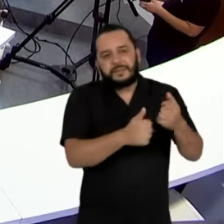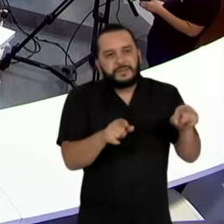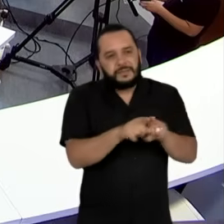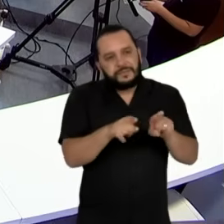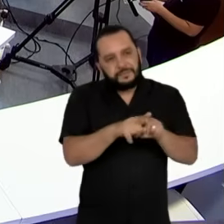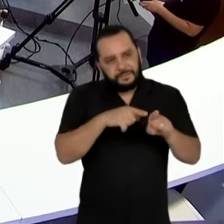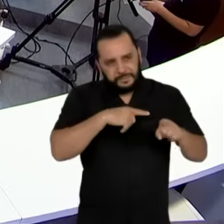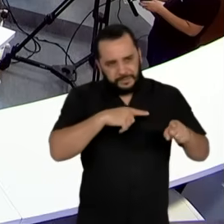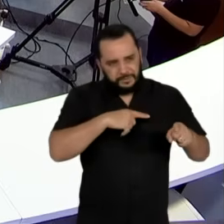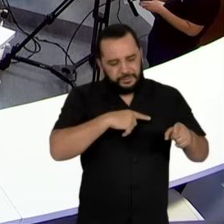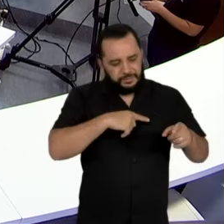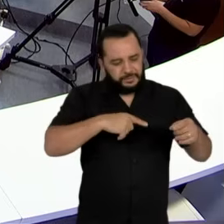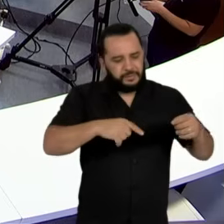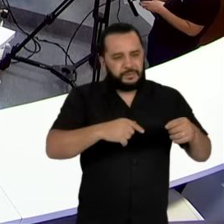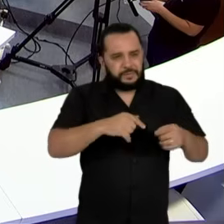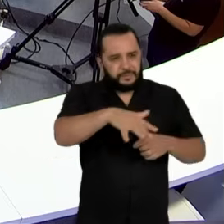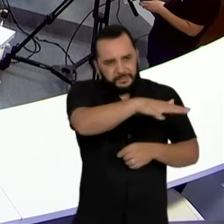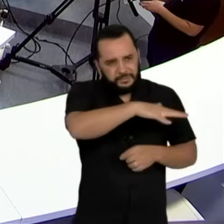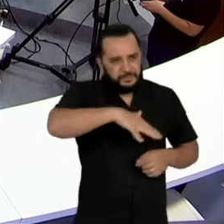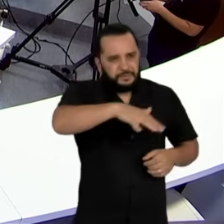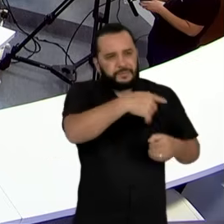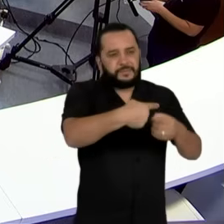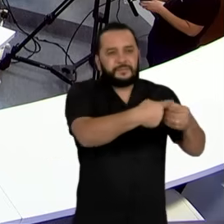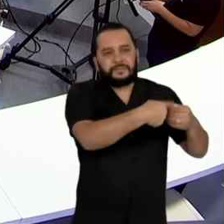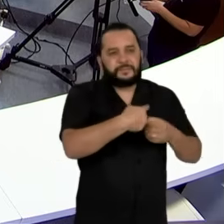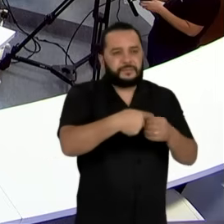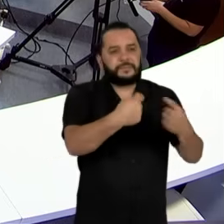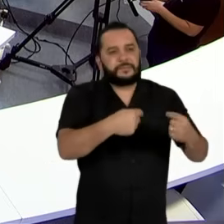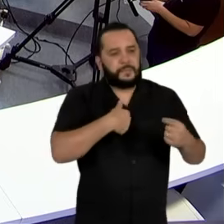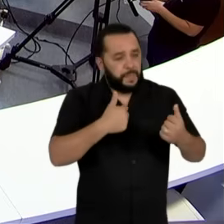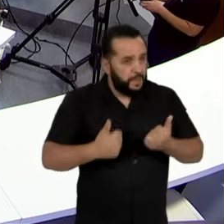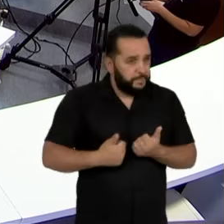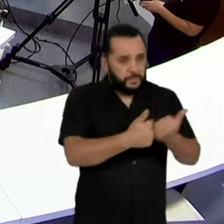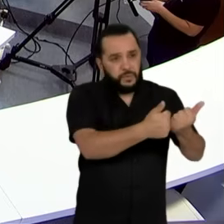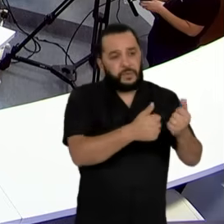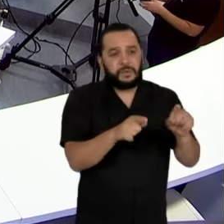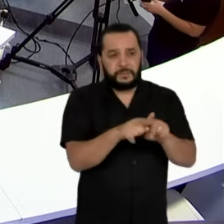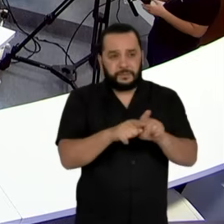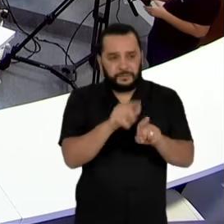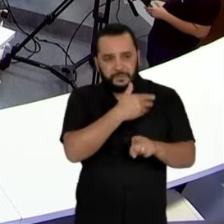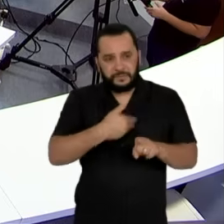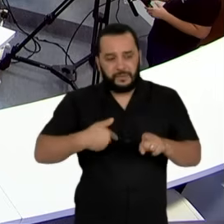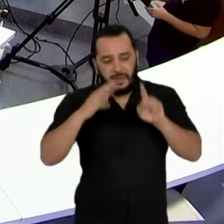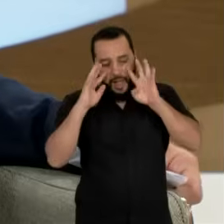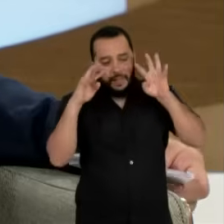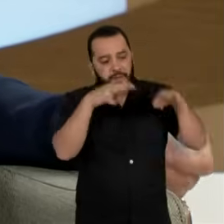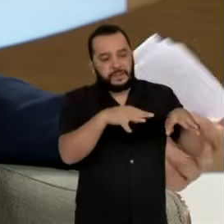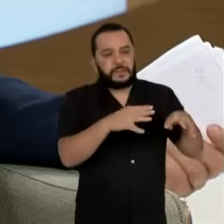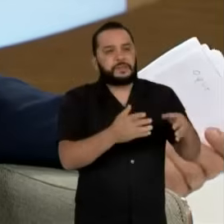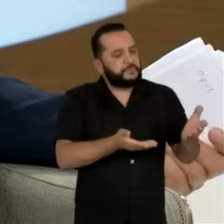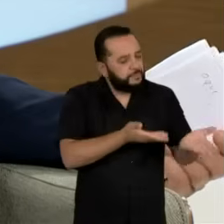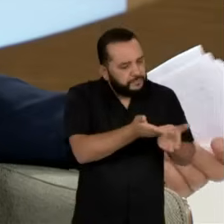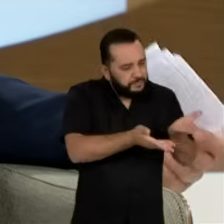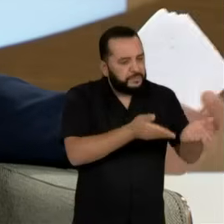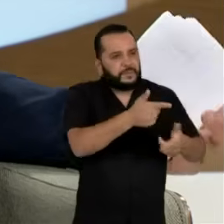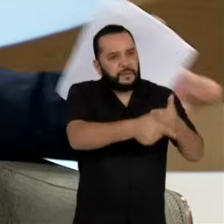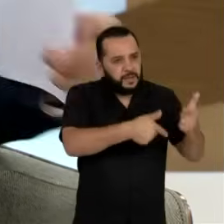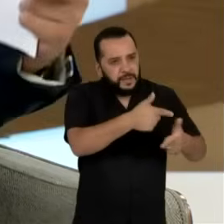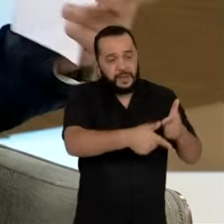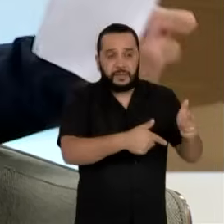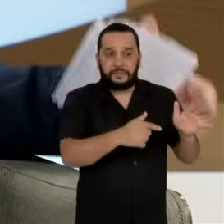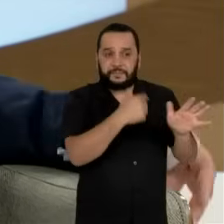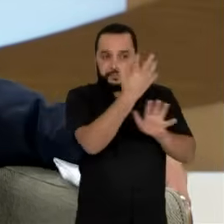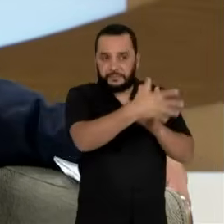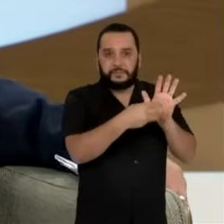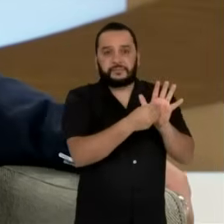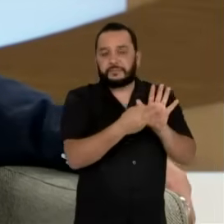cidades, a população urbana também precisa de apoio, né? Precisa de mais atenção do governo, mais serviços, né? Não é fácil, a Amazônia é uma